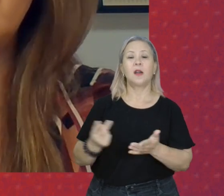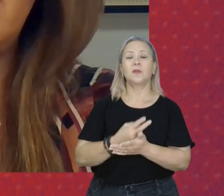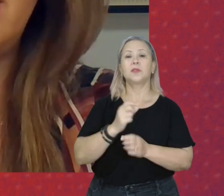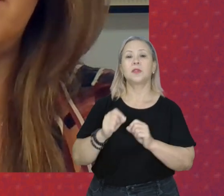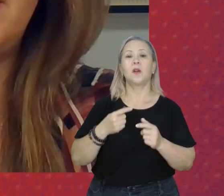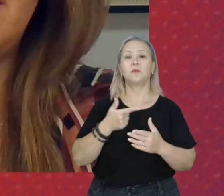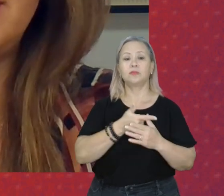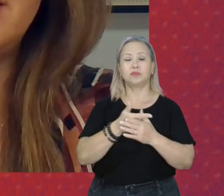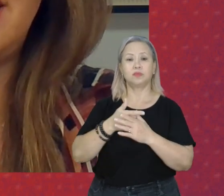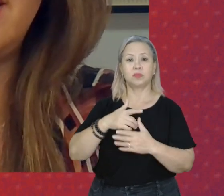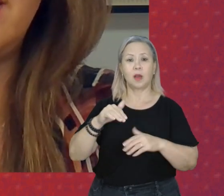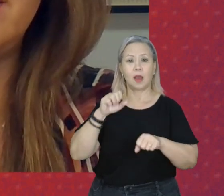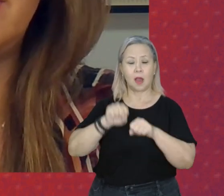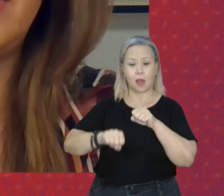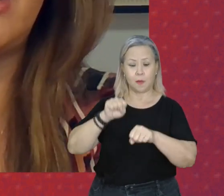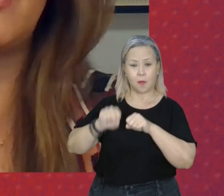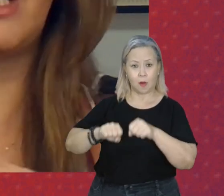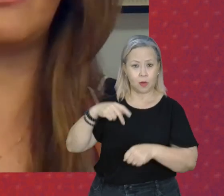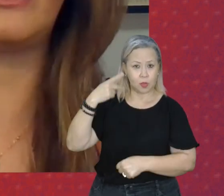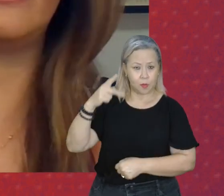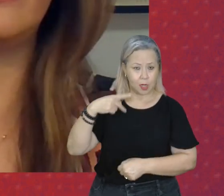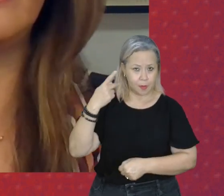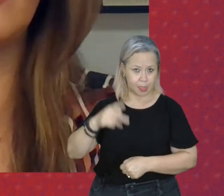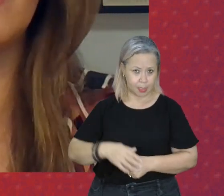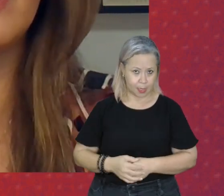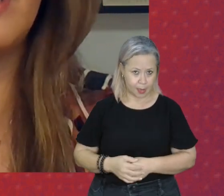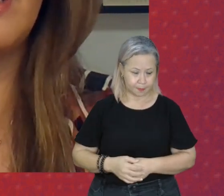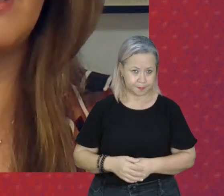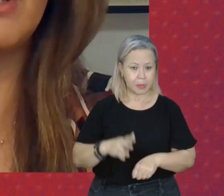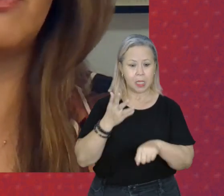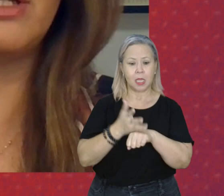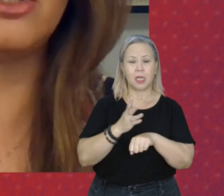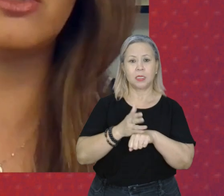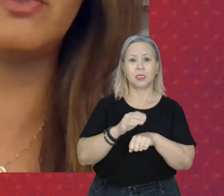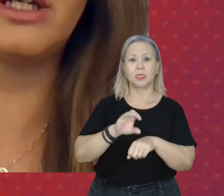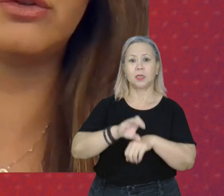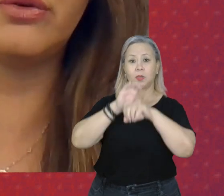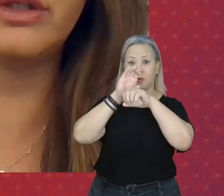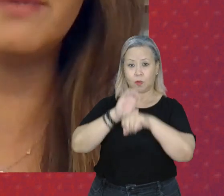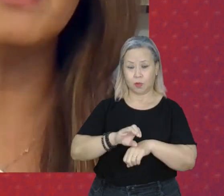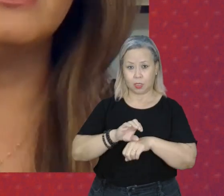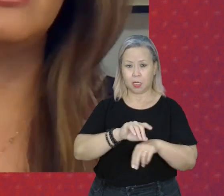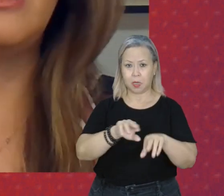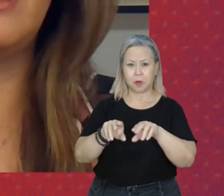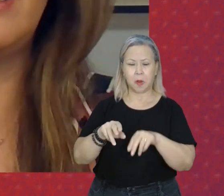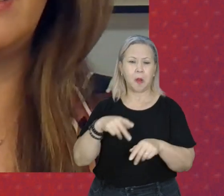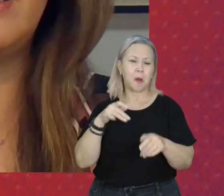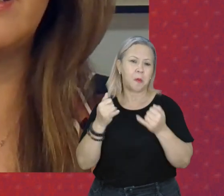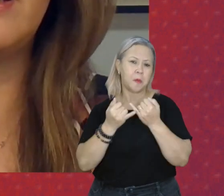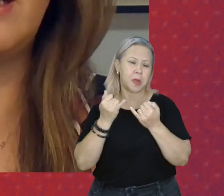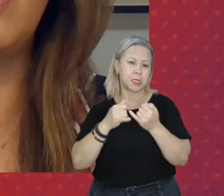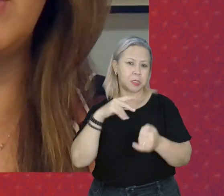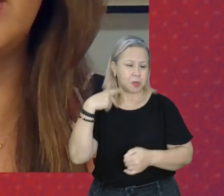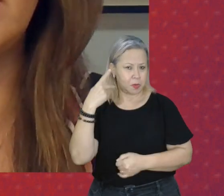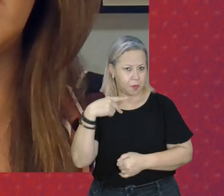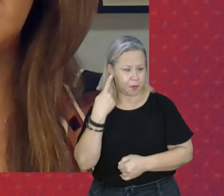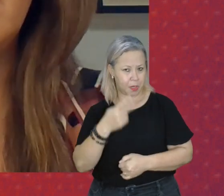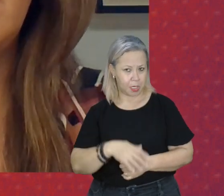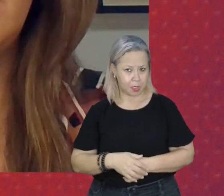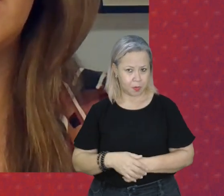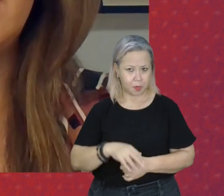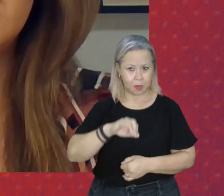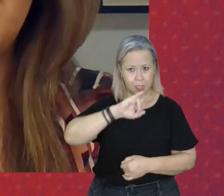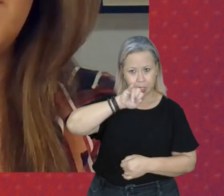assassinato de uma parlamentar. Ela, na verdade, o cargo que ela exercia de conselheira era o equivalente de vereadora, que é a